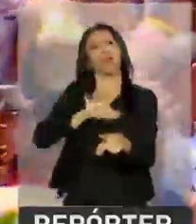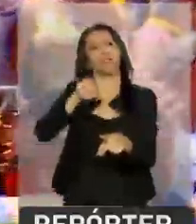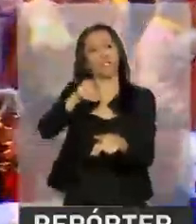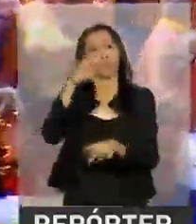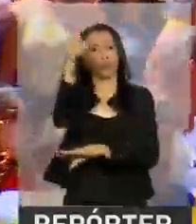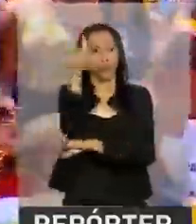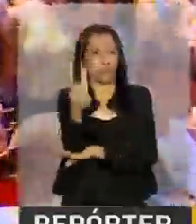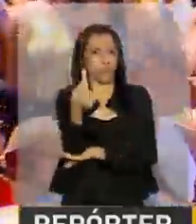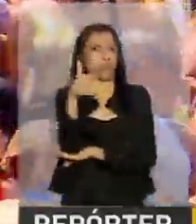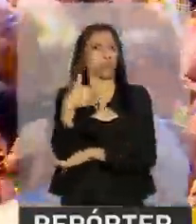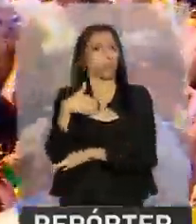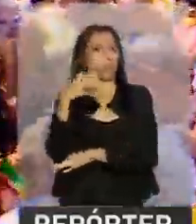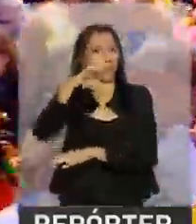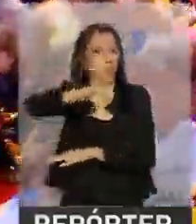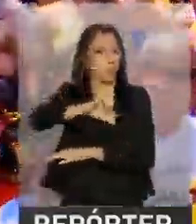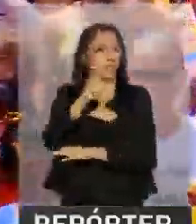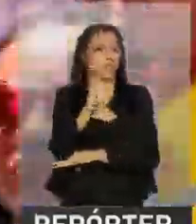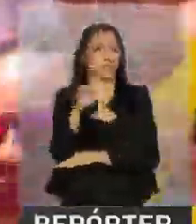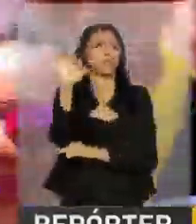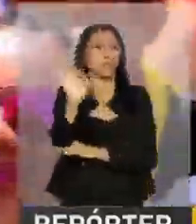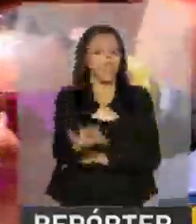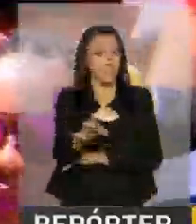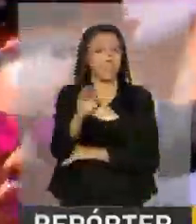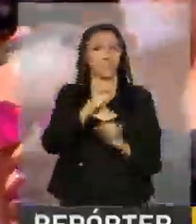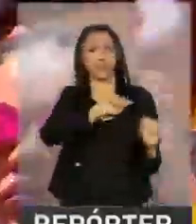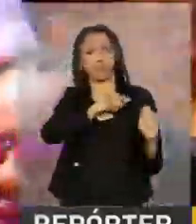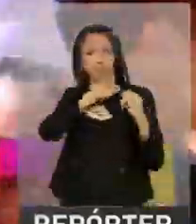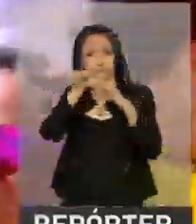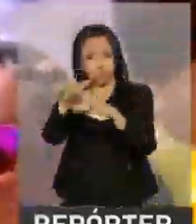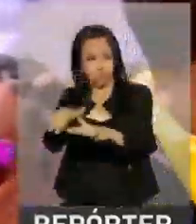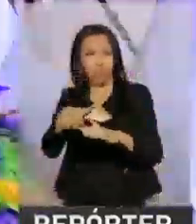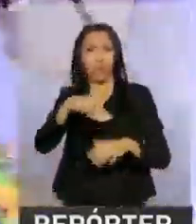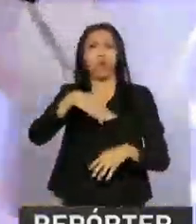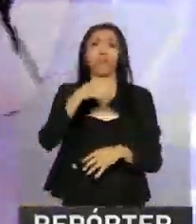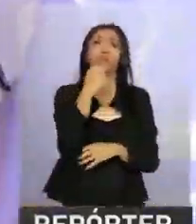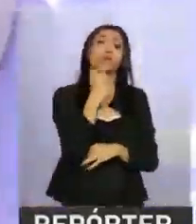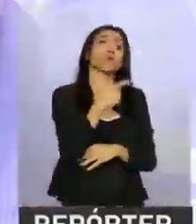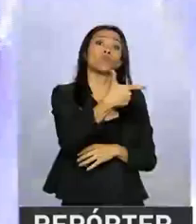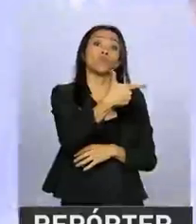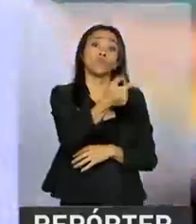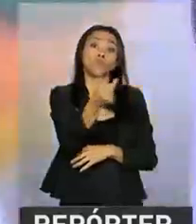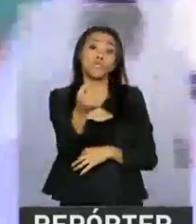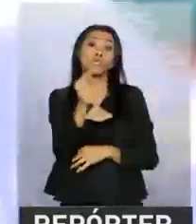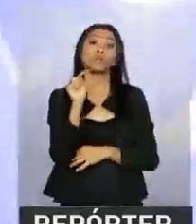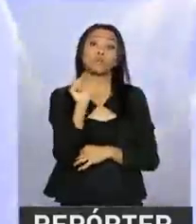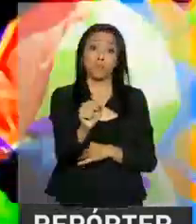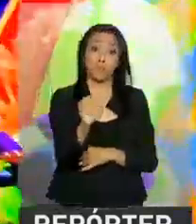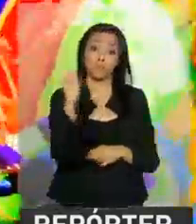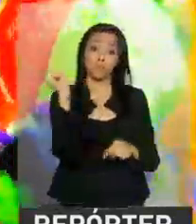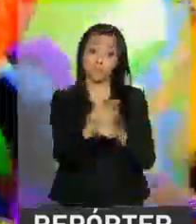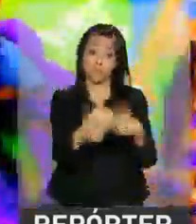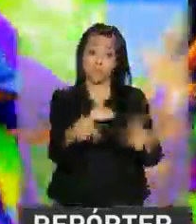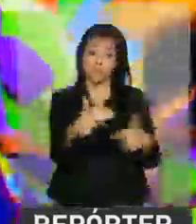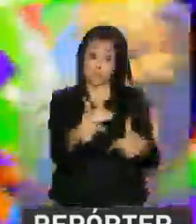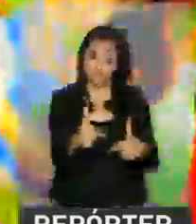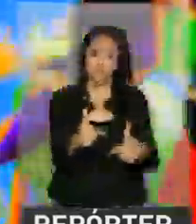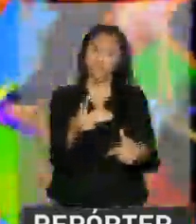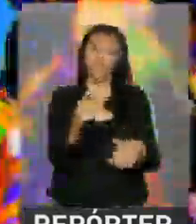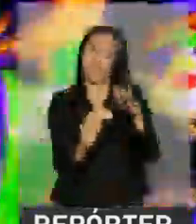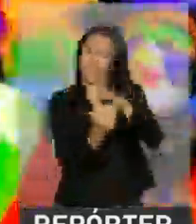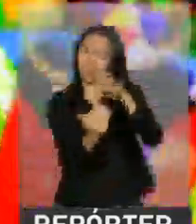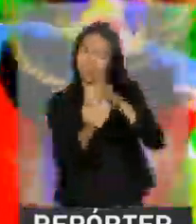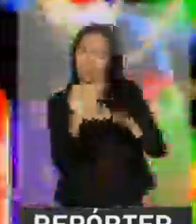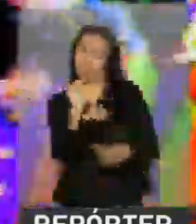a 95% foram 200 mil empregos temporários já no centro-oeste se o